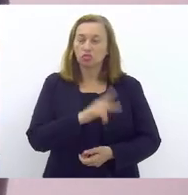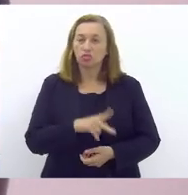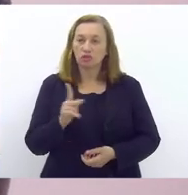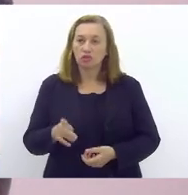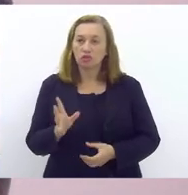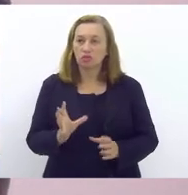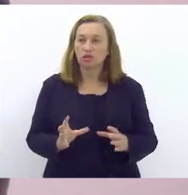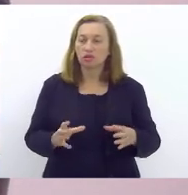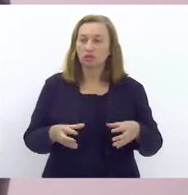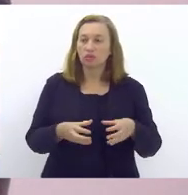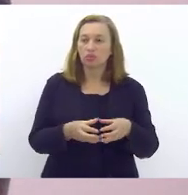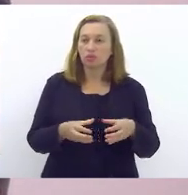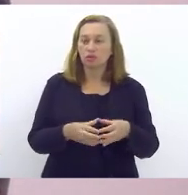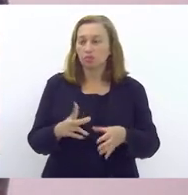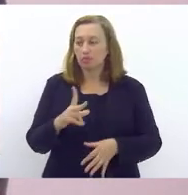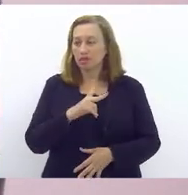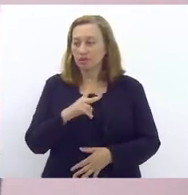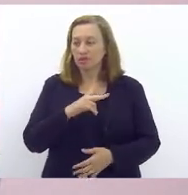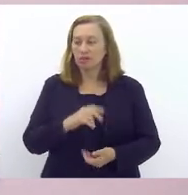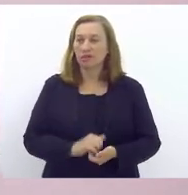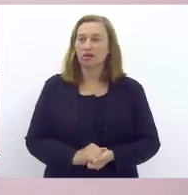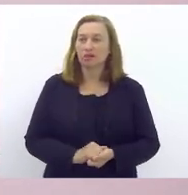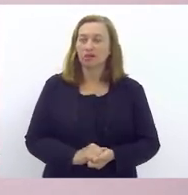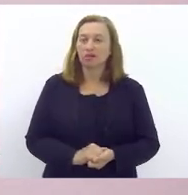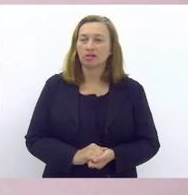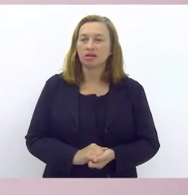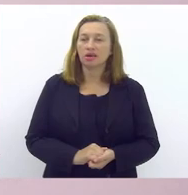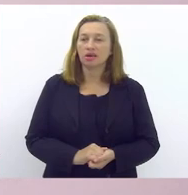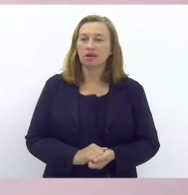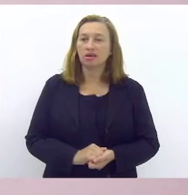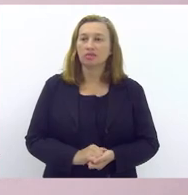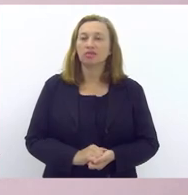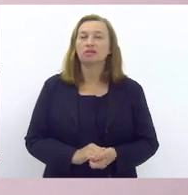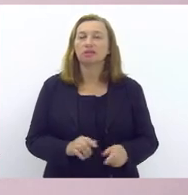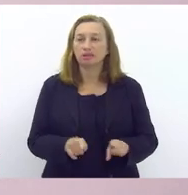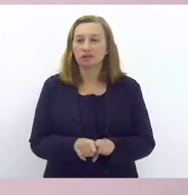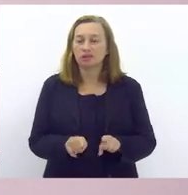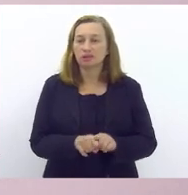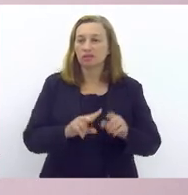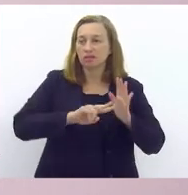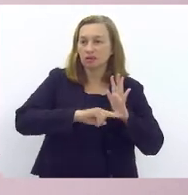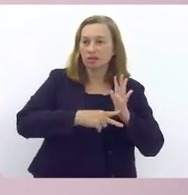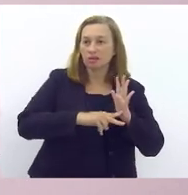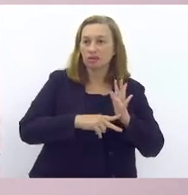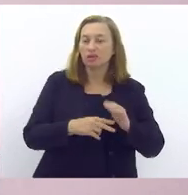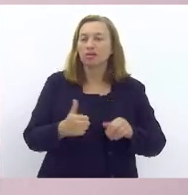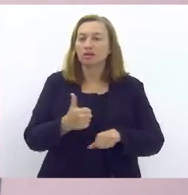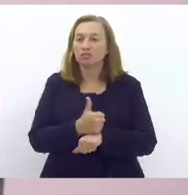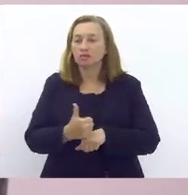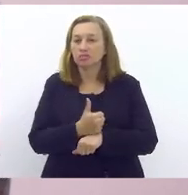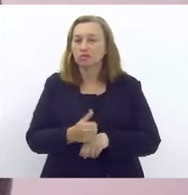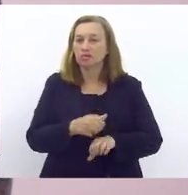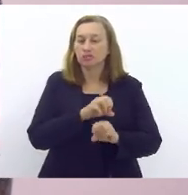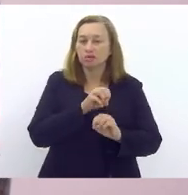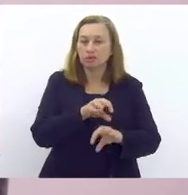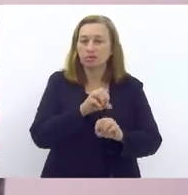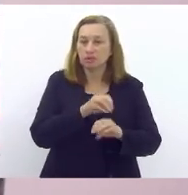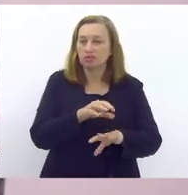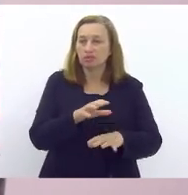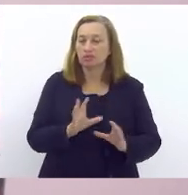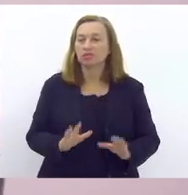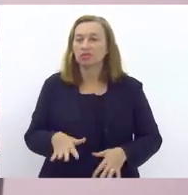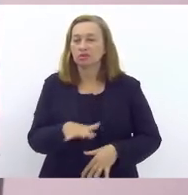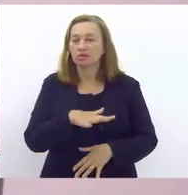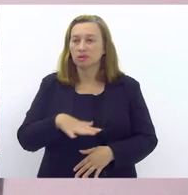rede privada. E o CEP, que é o nosso sindicato também, que atua com os profissionais de educação da rede